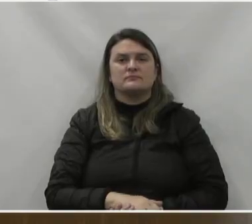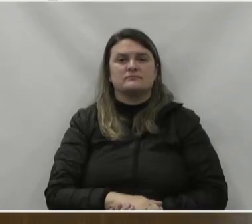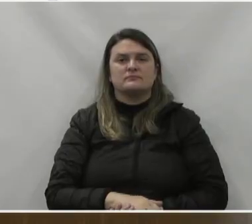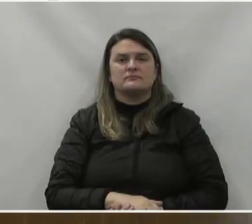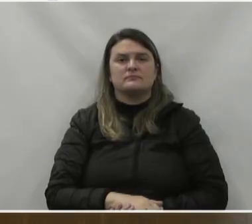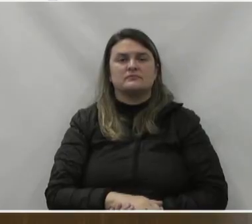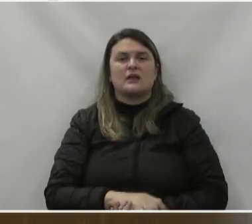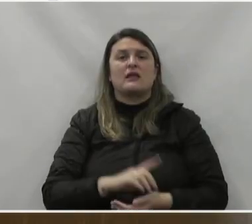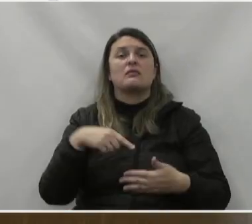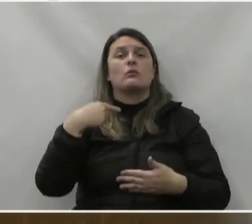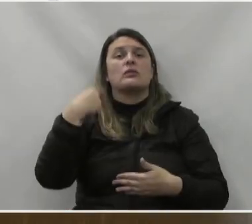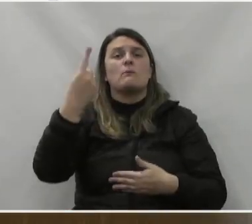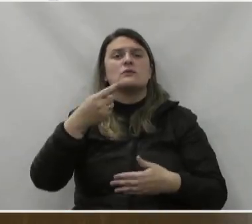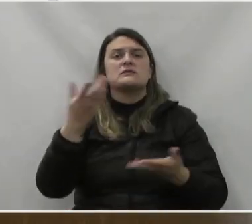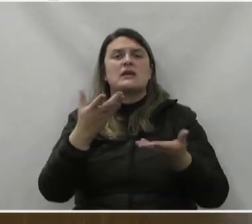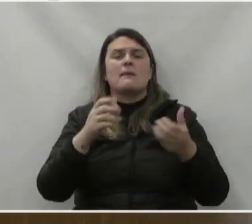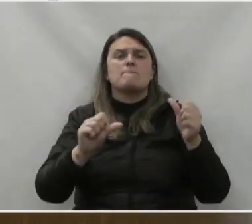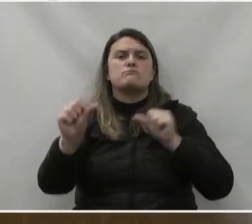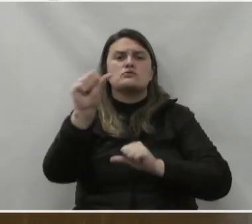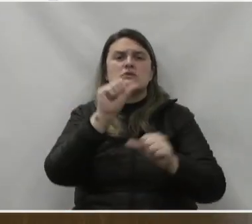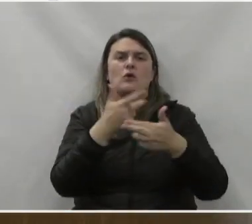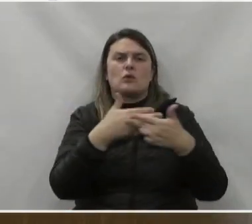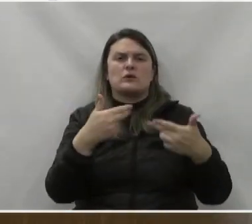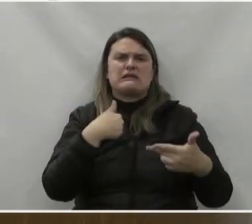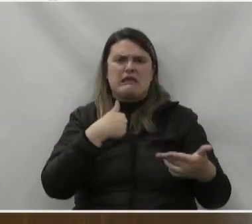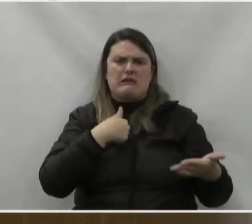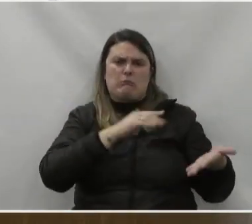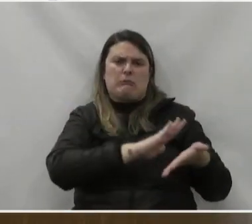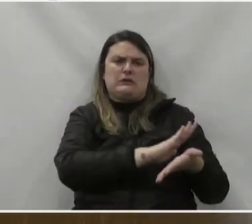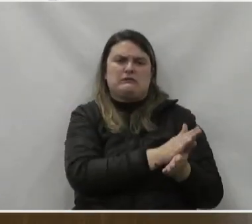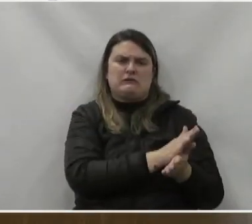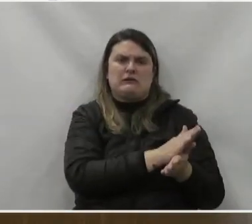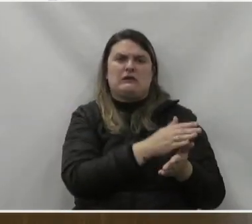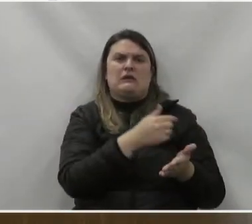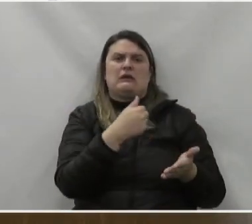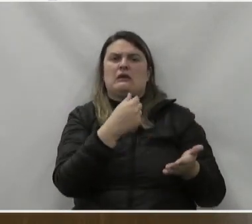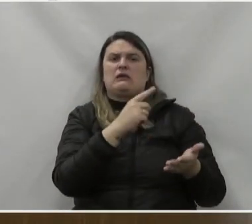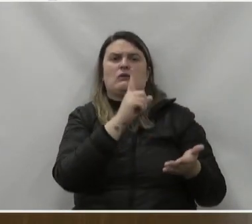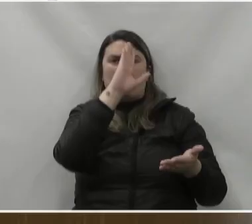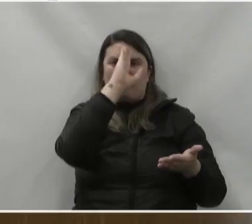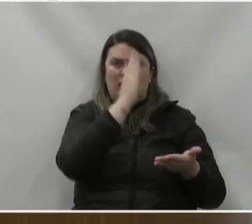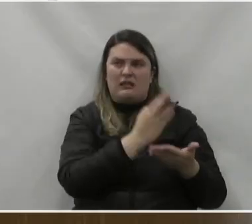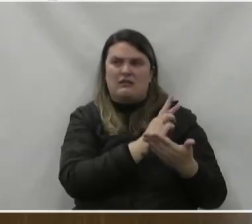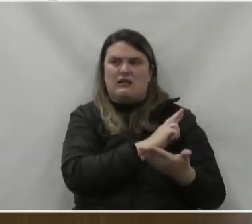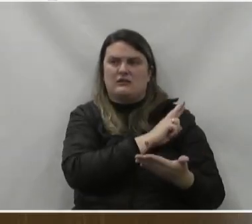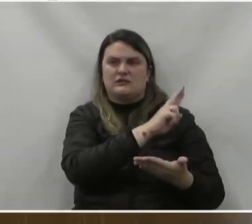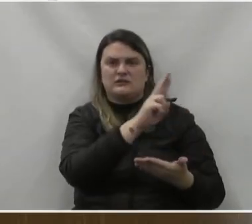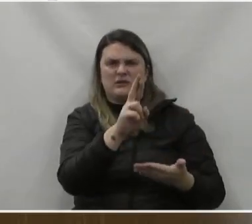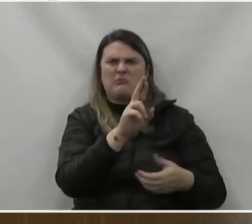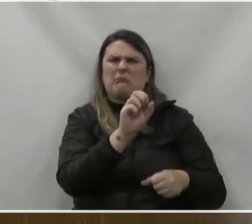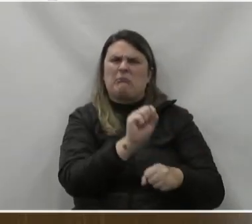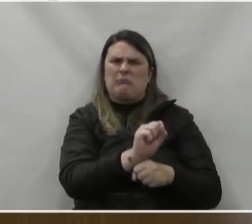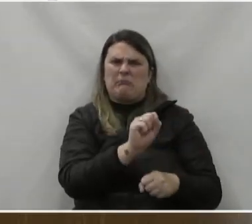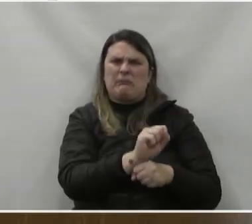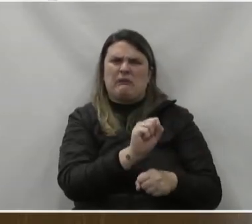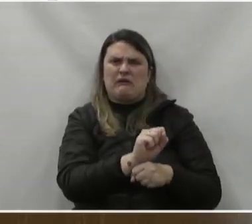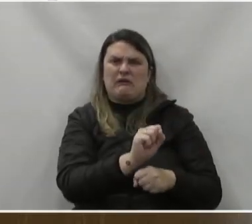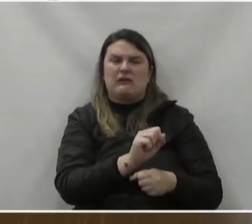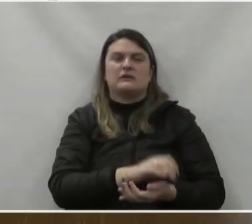Então, depois querem inverter as coisas, né? Dizendo que sou preconceituoso, que sou intolerante e religioso. Parem, né? Tenho